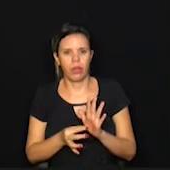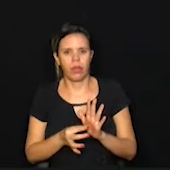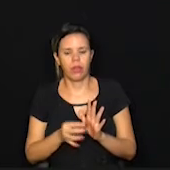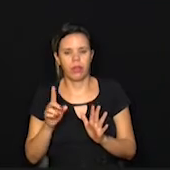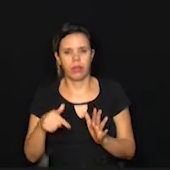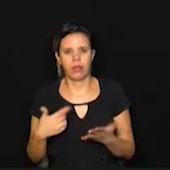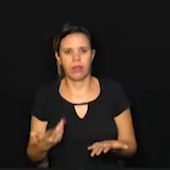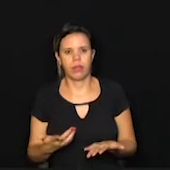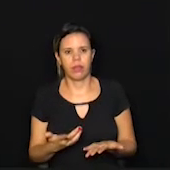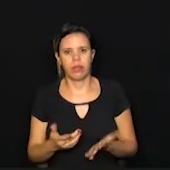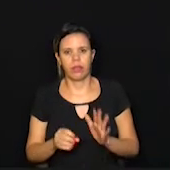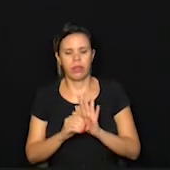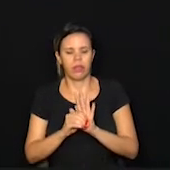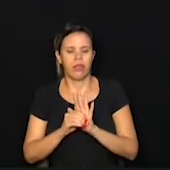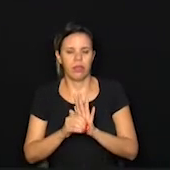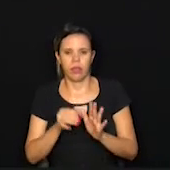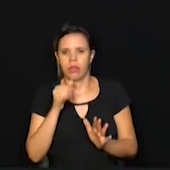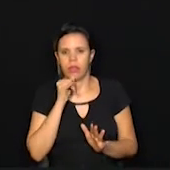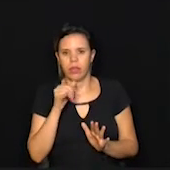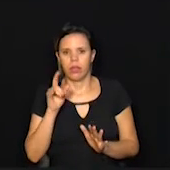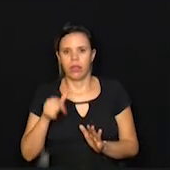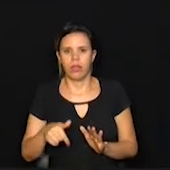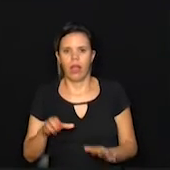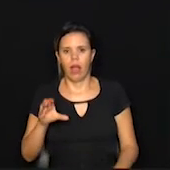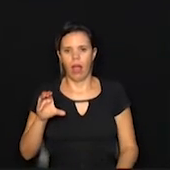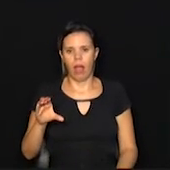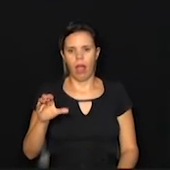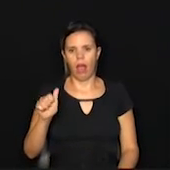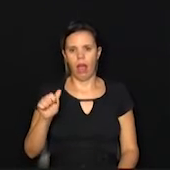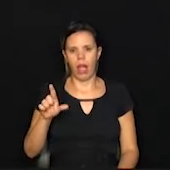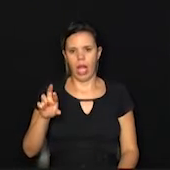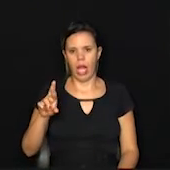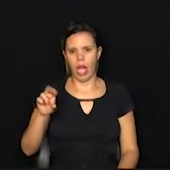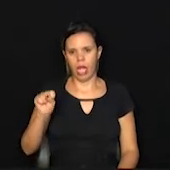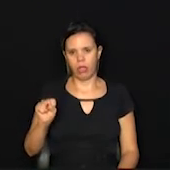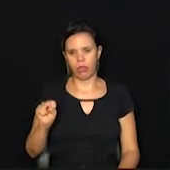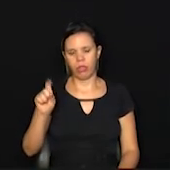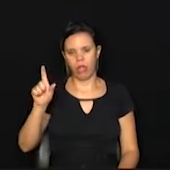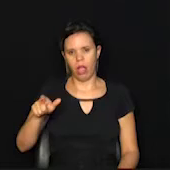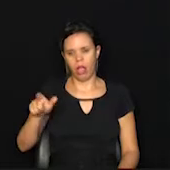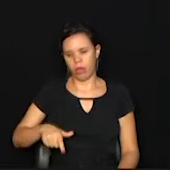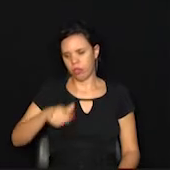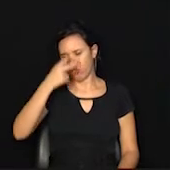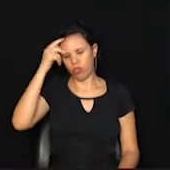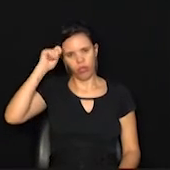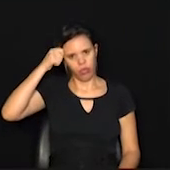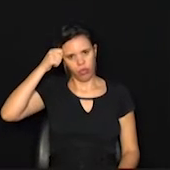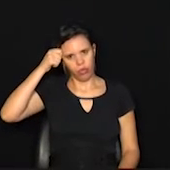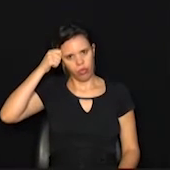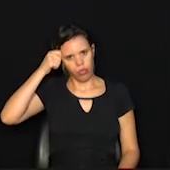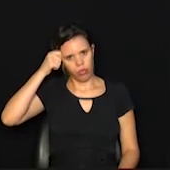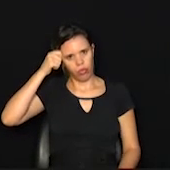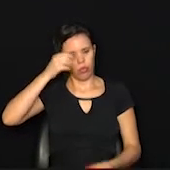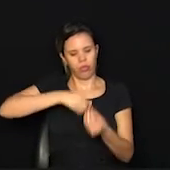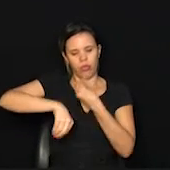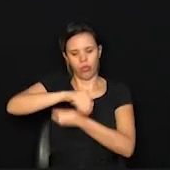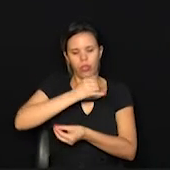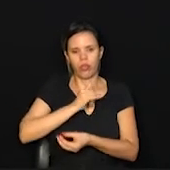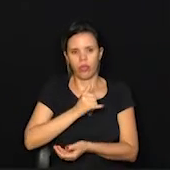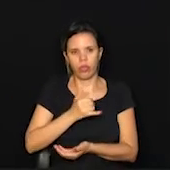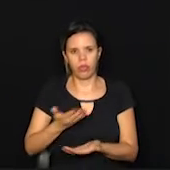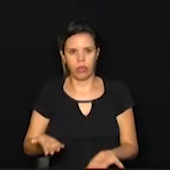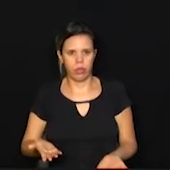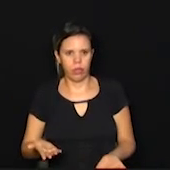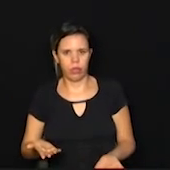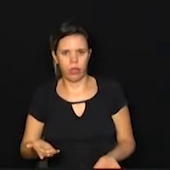muito simbólicas né Tem várias uma é o Carlos Marighella Carlos Marighella era negro filho de negro com o italiano é certo